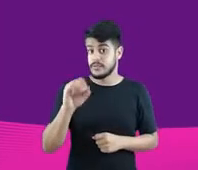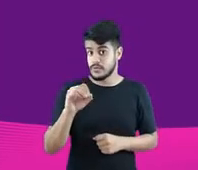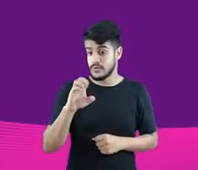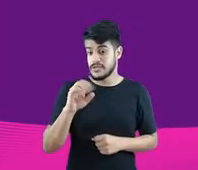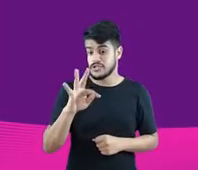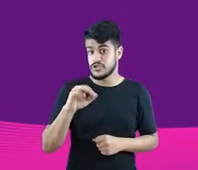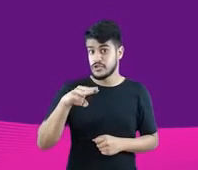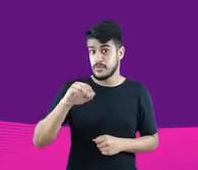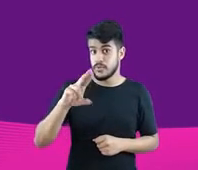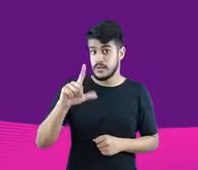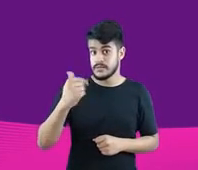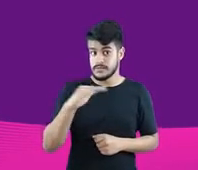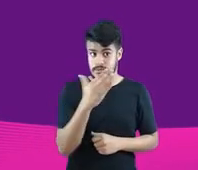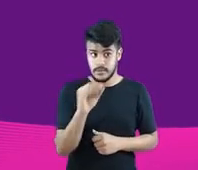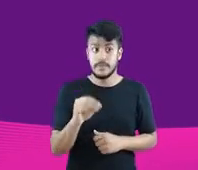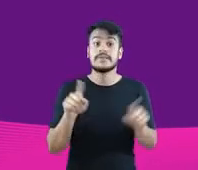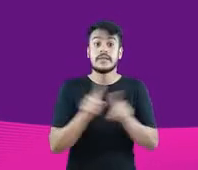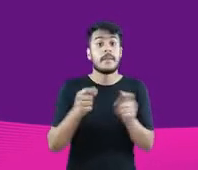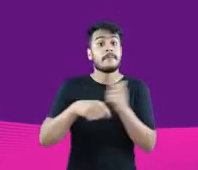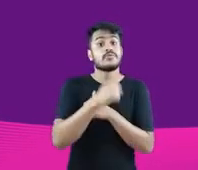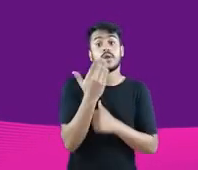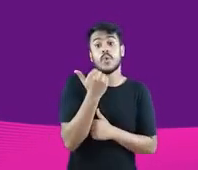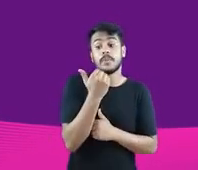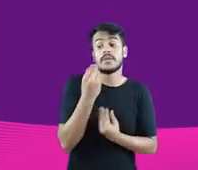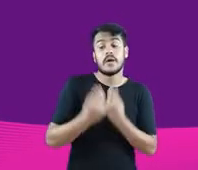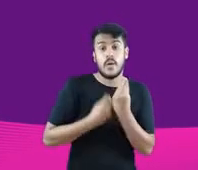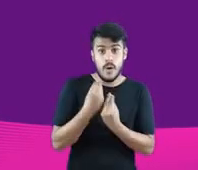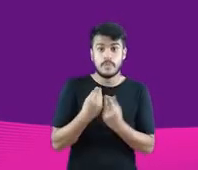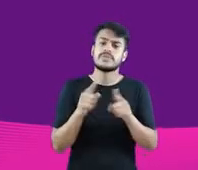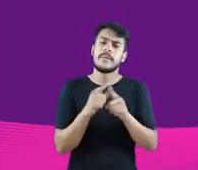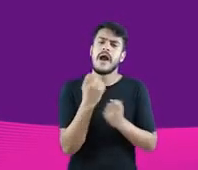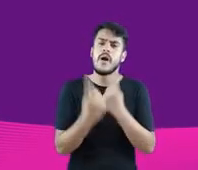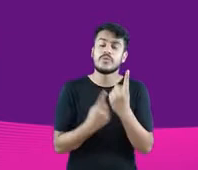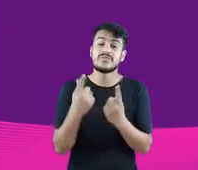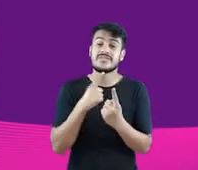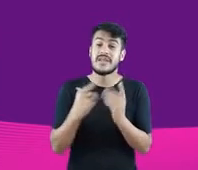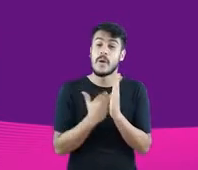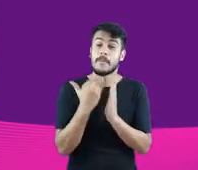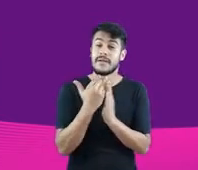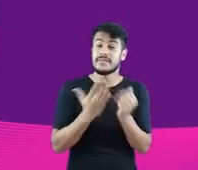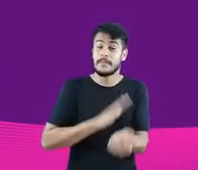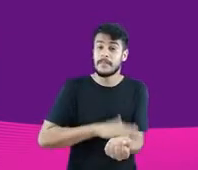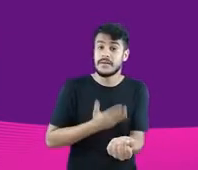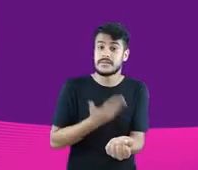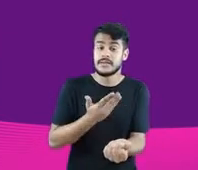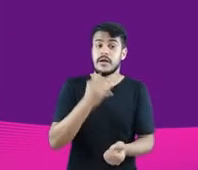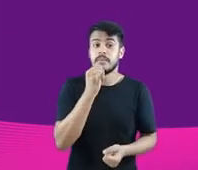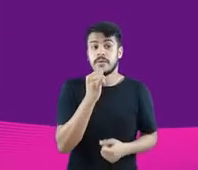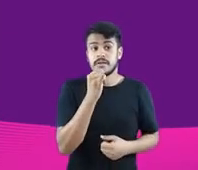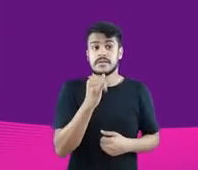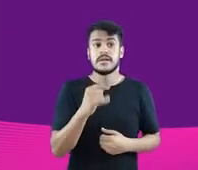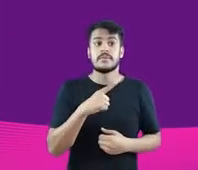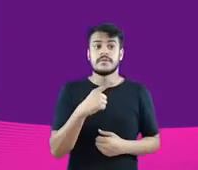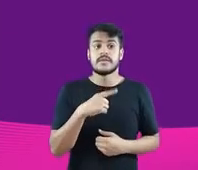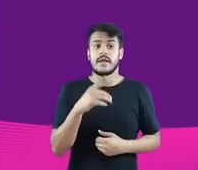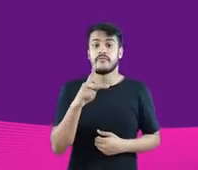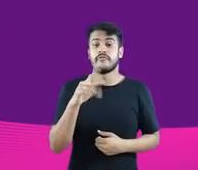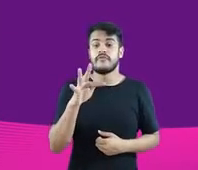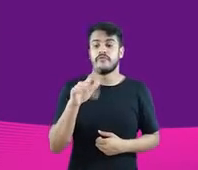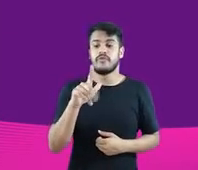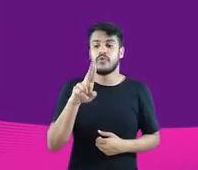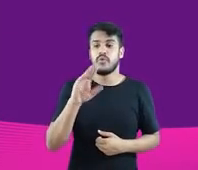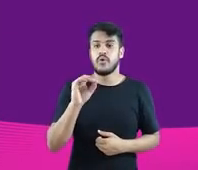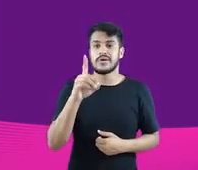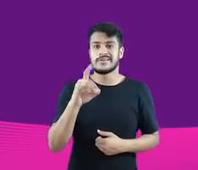na dieta e alguns fármacos que aumentam a pressão uretral, como, por exemplo, os alfa-agonistas e duloxetina. Podem ser